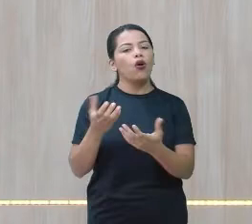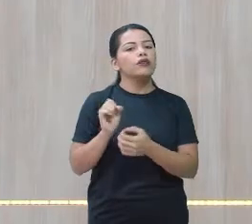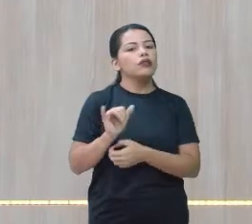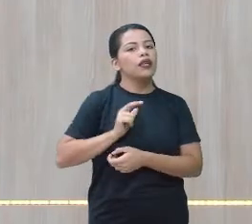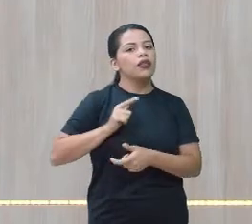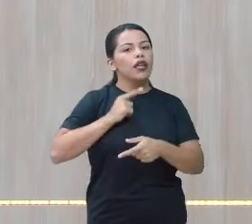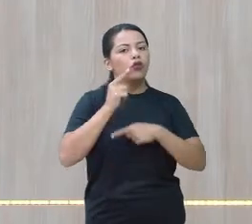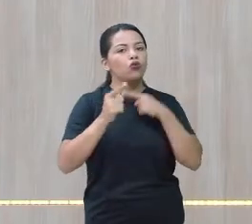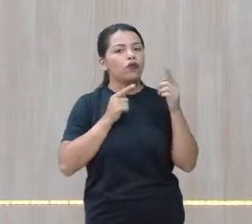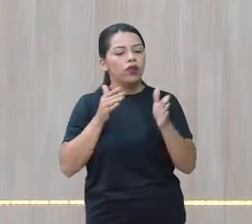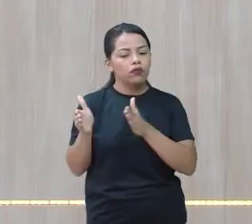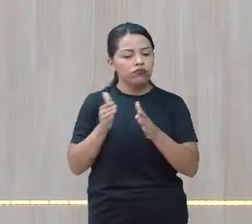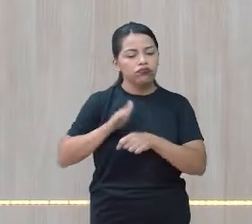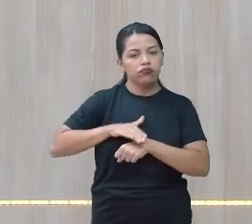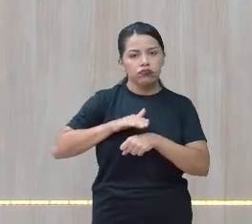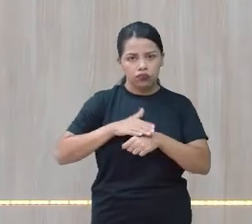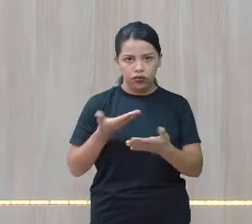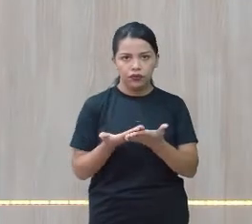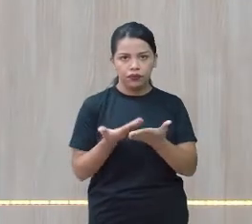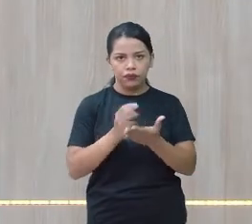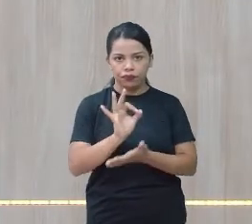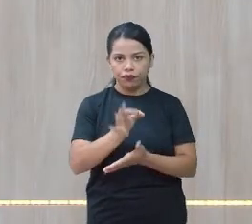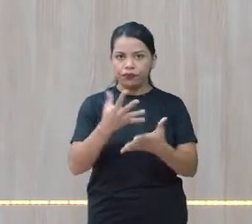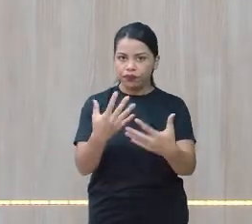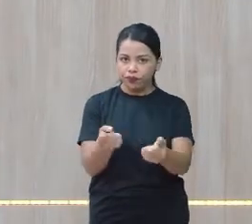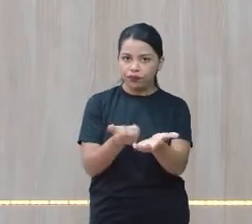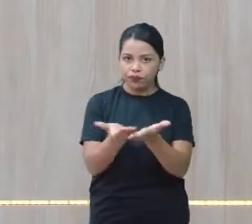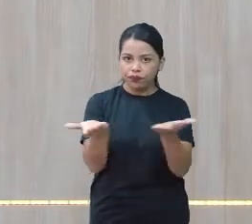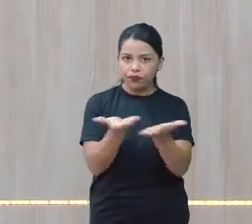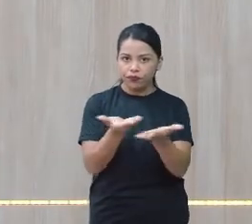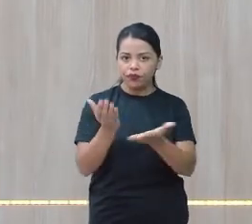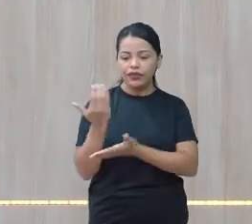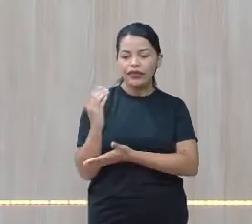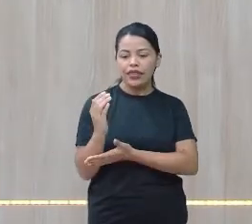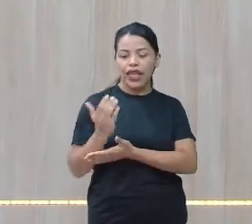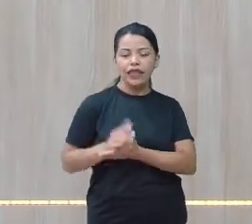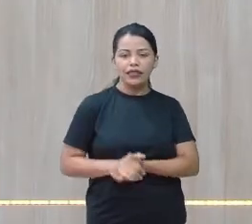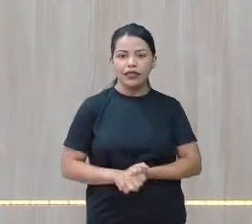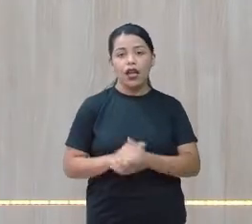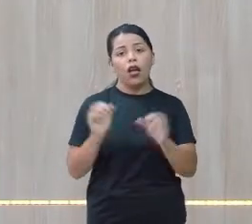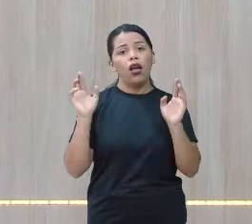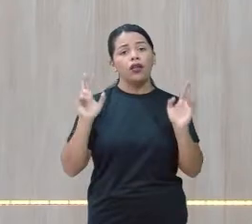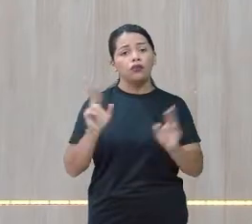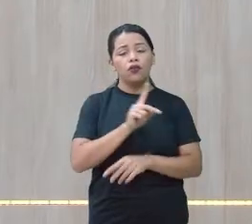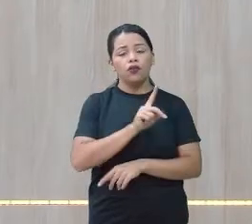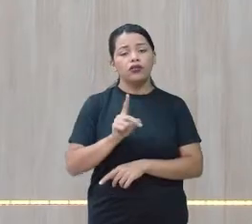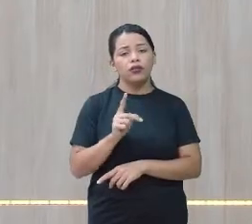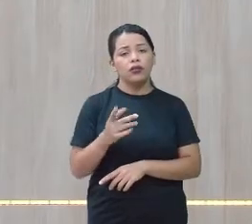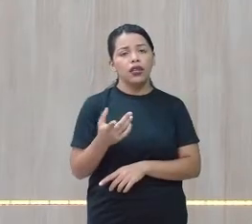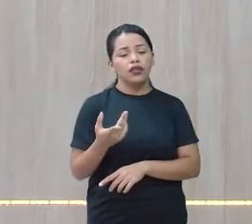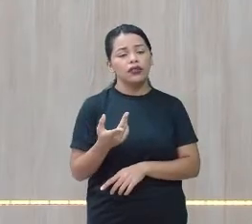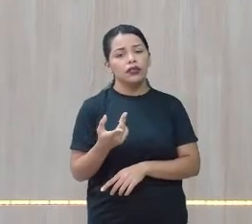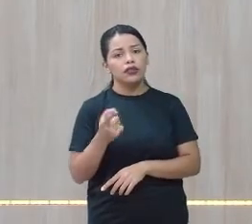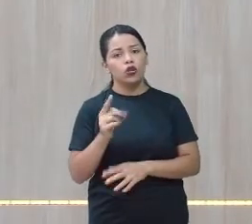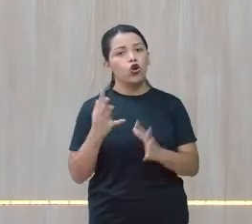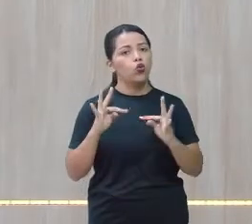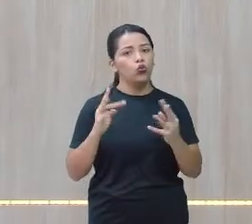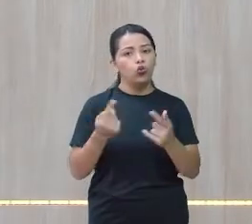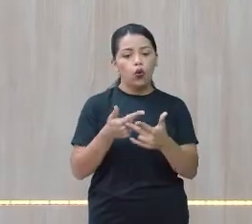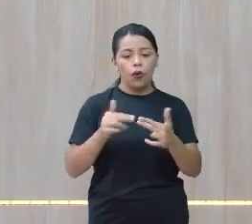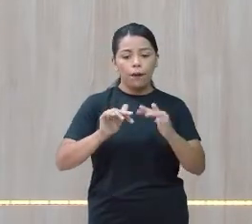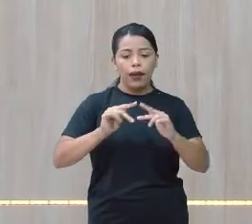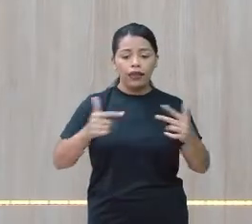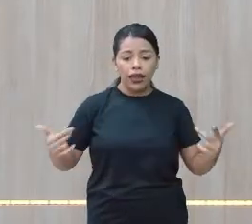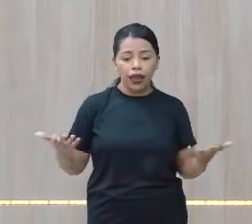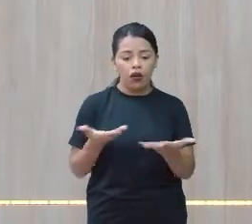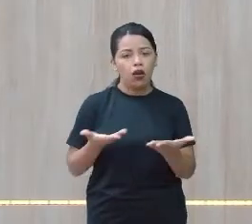acontecer durante a aula. Então, vamos lá. Então, a aula de ciência vai começar. Espero que vocês estejam aí com papel, com caneta, com